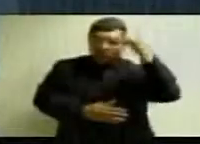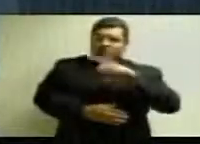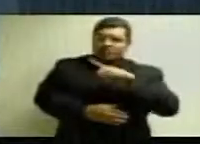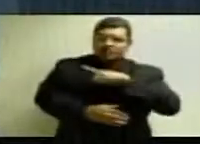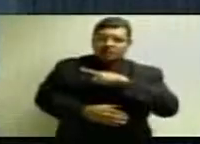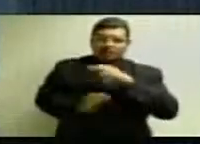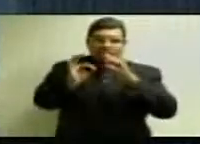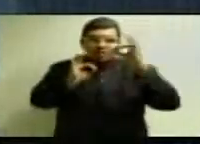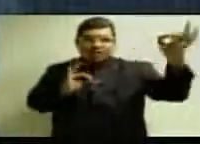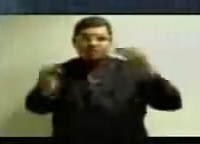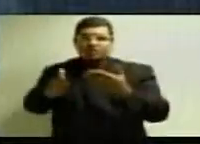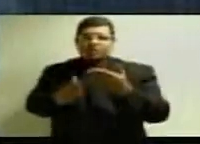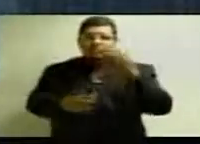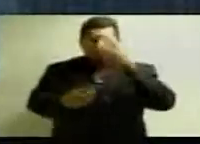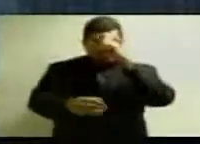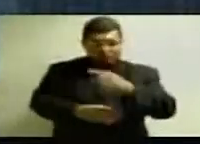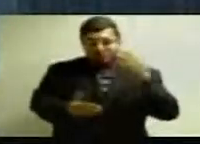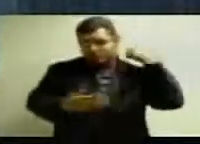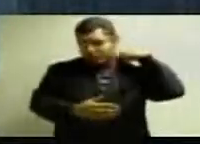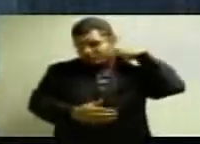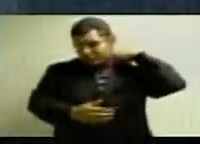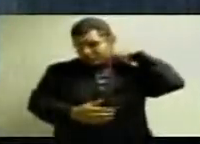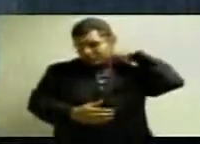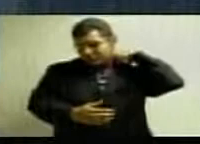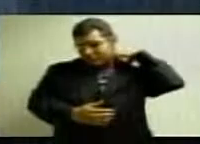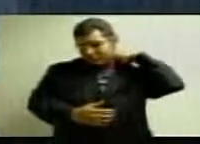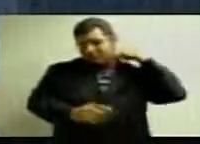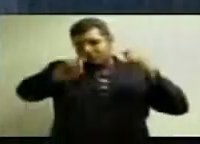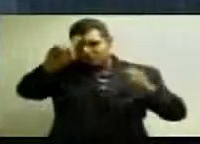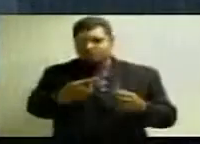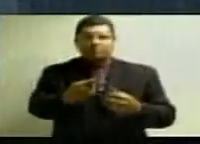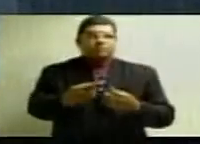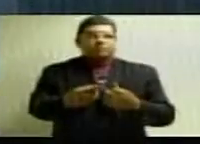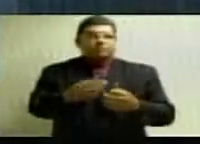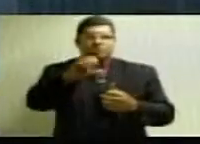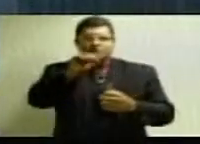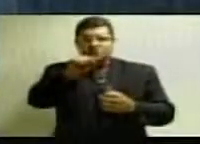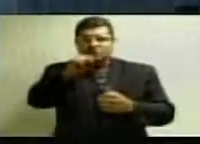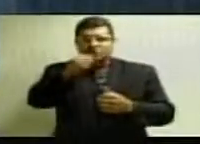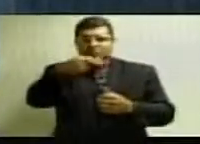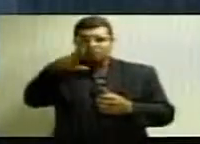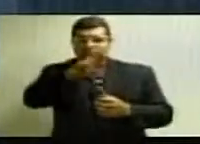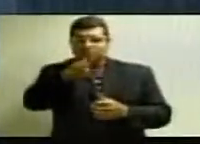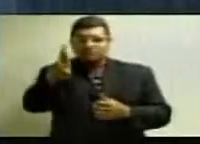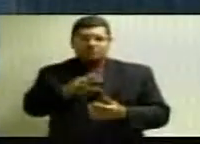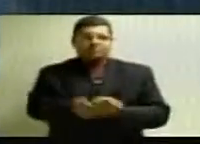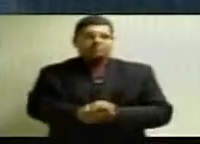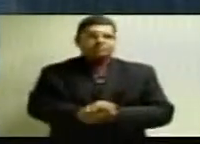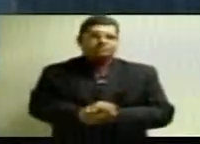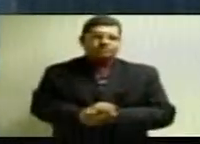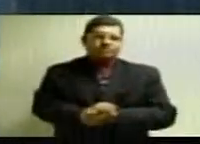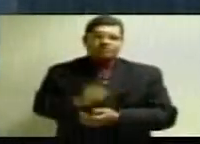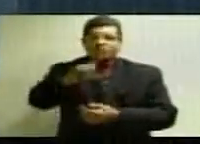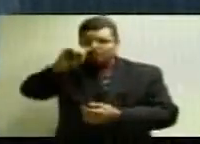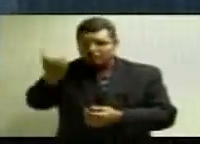tem linha de crédito autorizada, 1 bilhão e 800 milhões de reais.